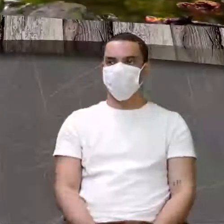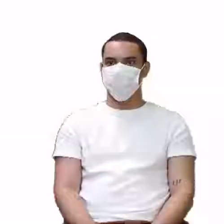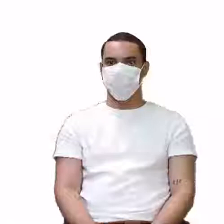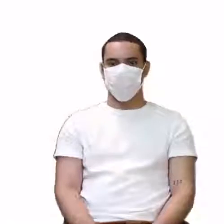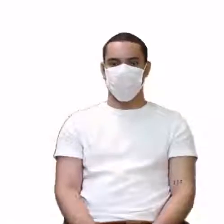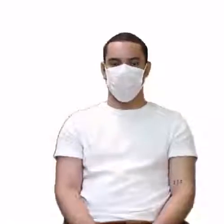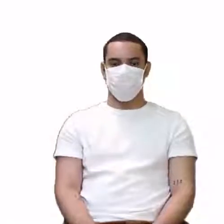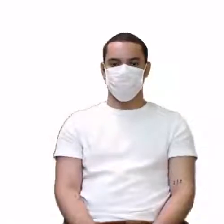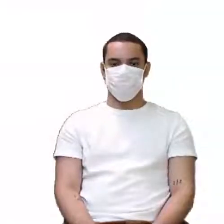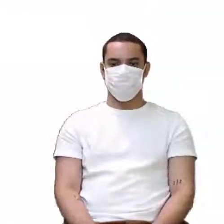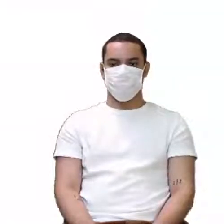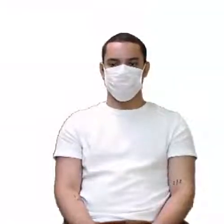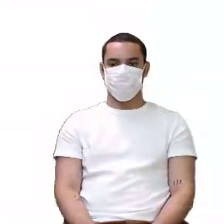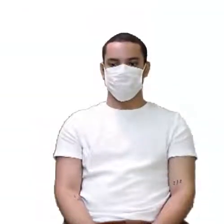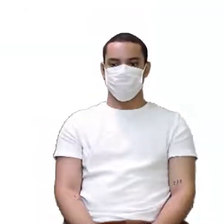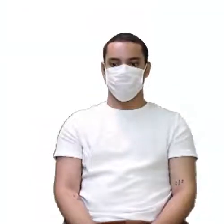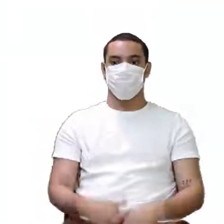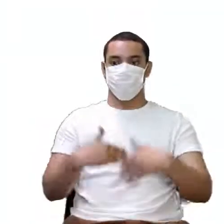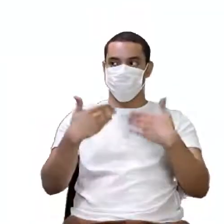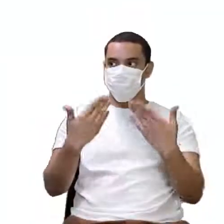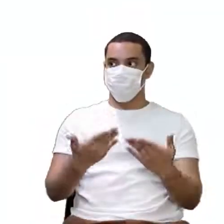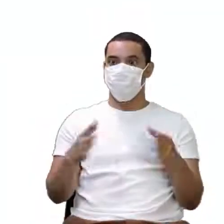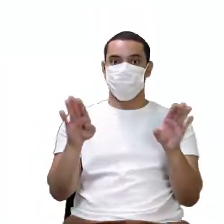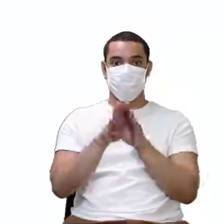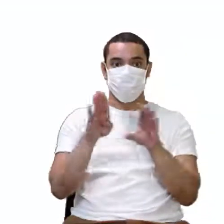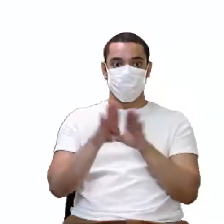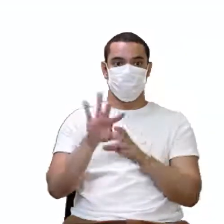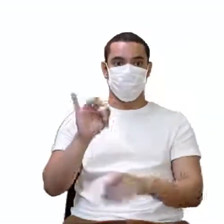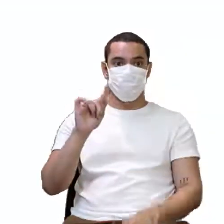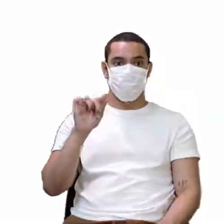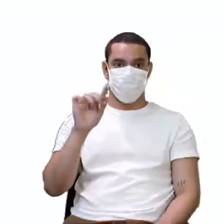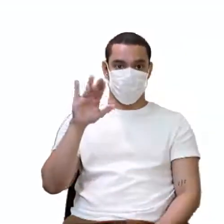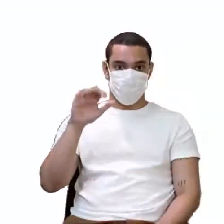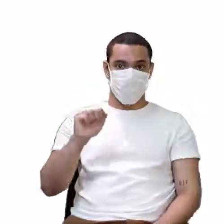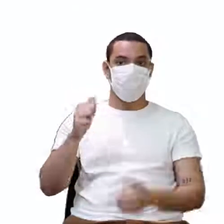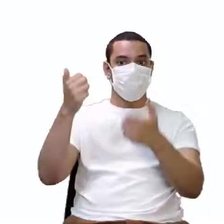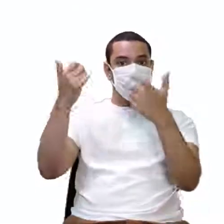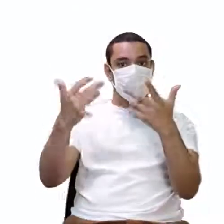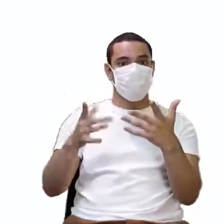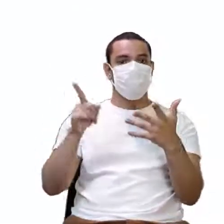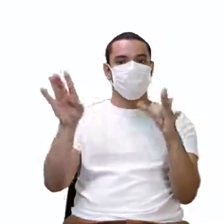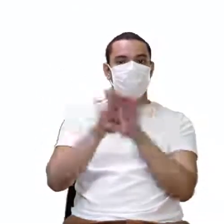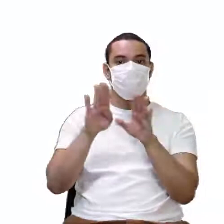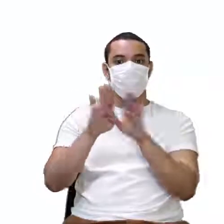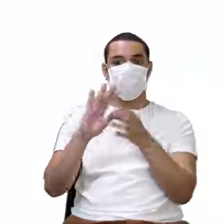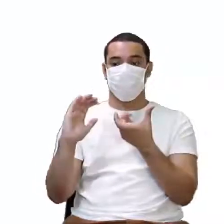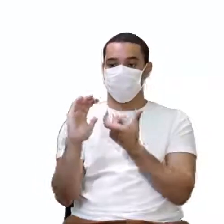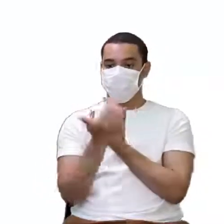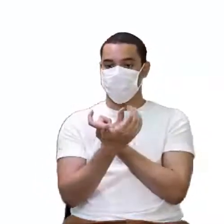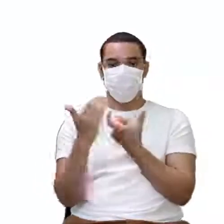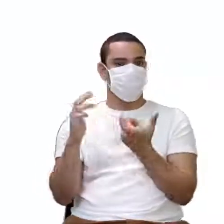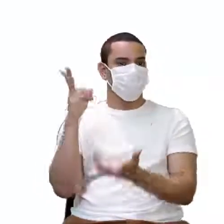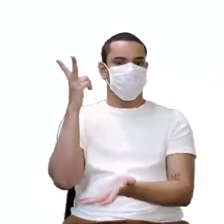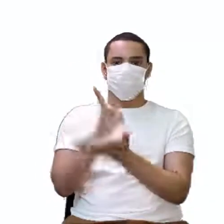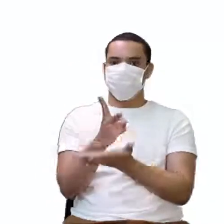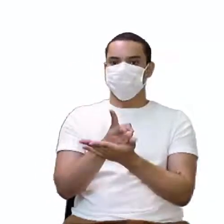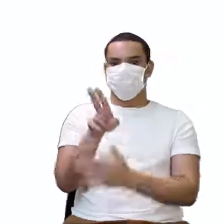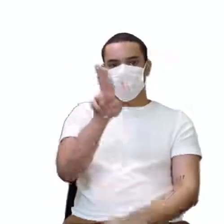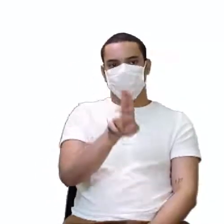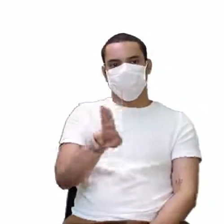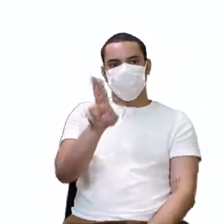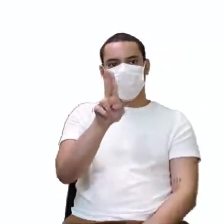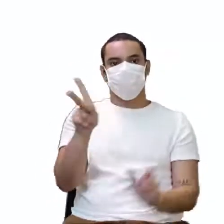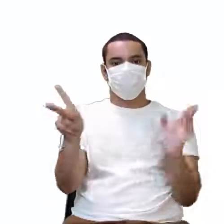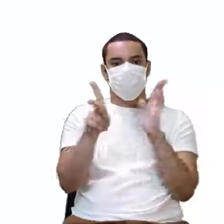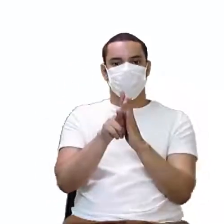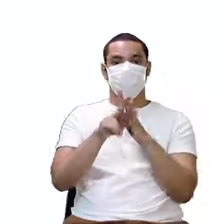quadro. A filogenia, também chamada de filogênese, é o termo rotineiramente utilizado